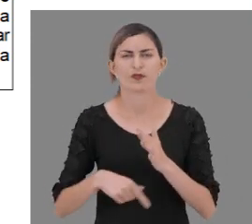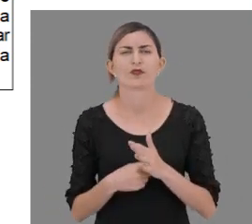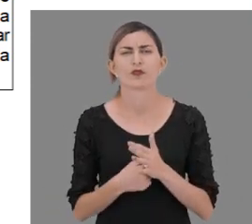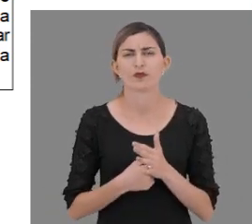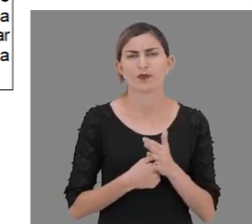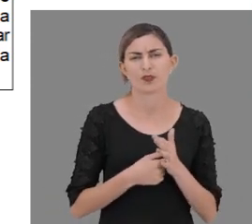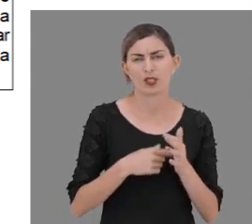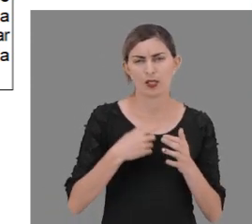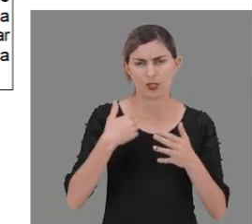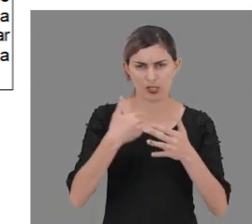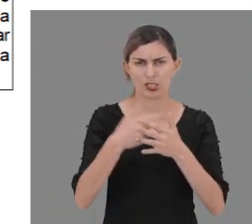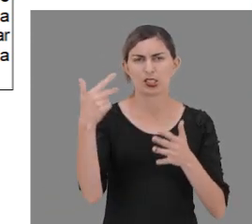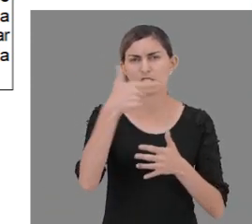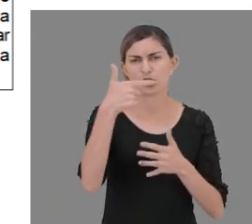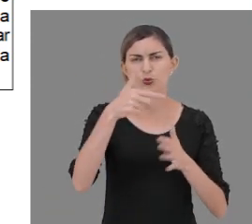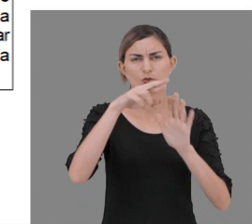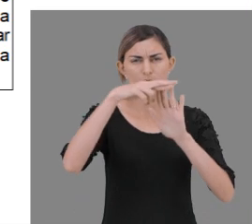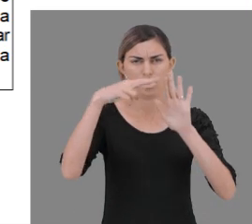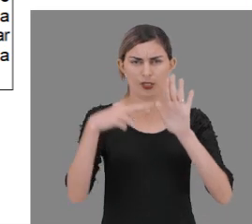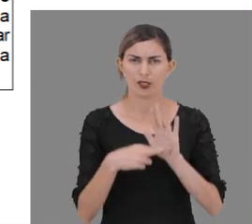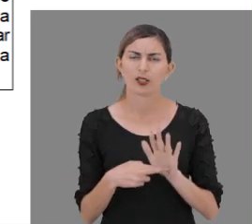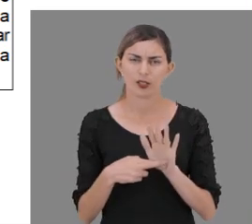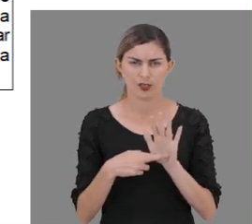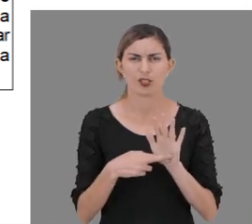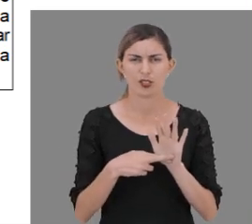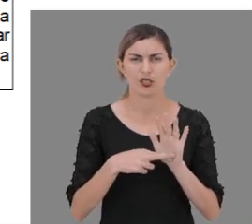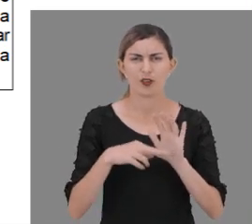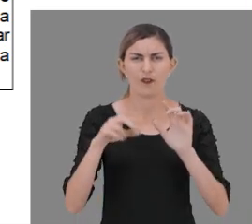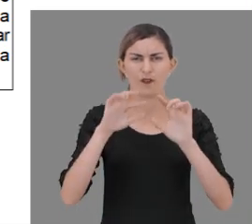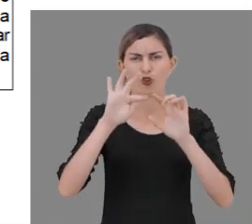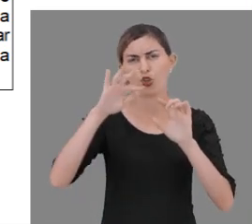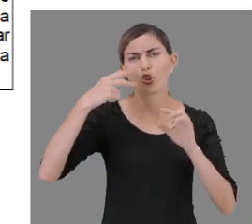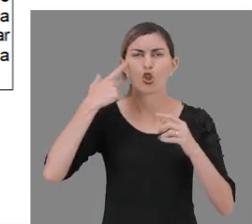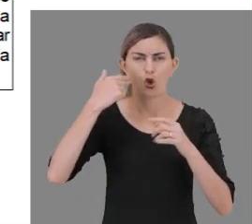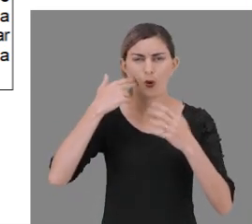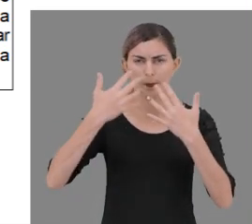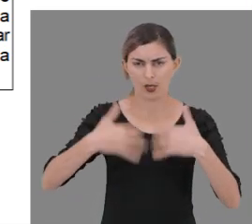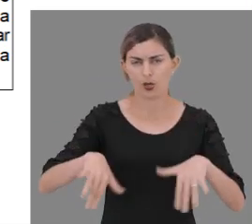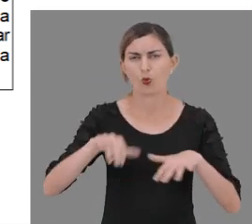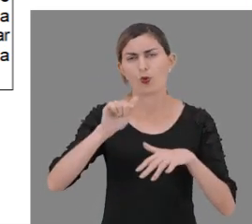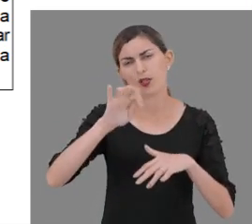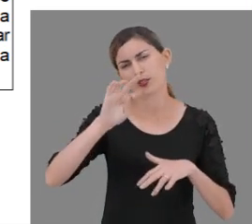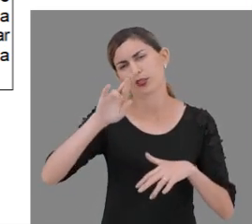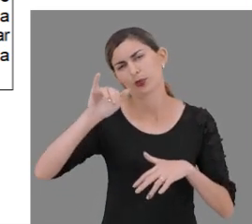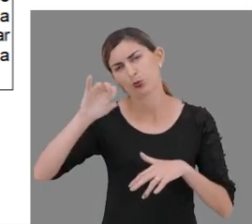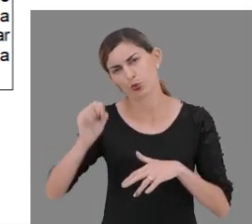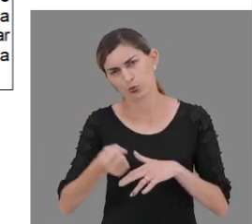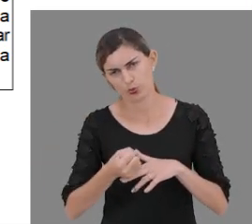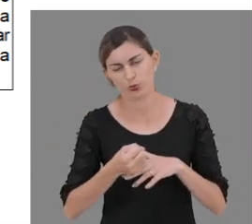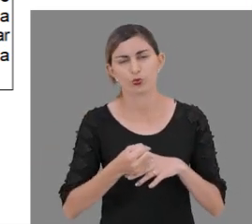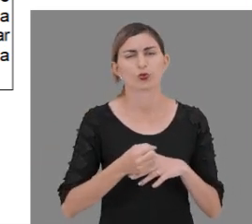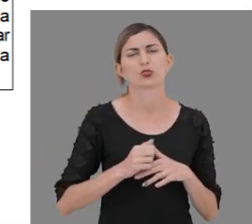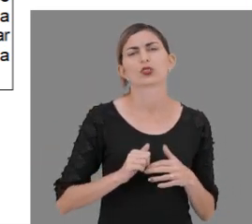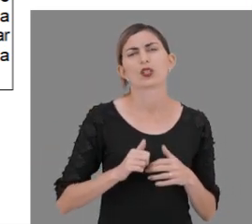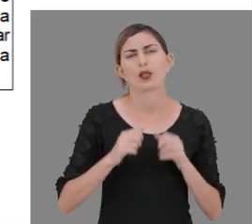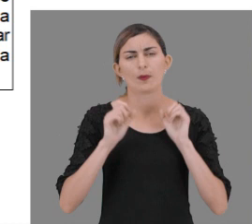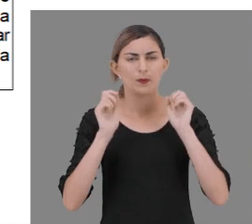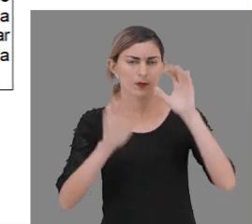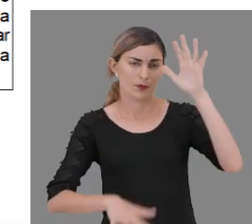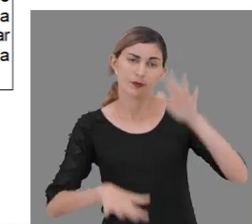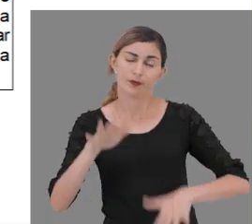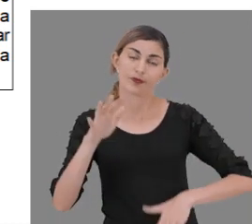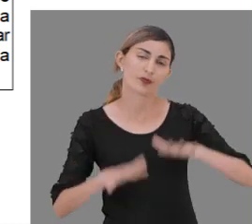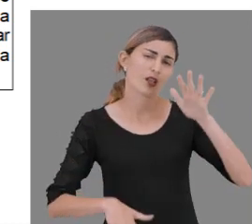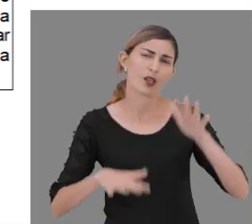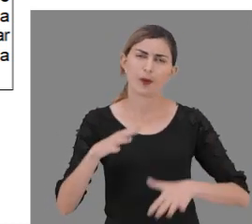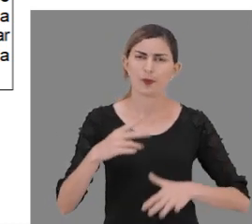vários atributos. Para a segunda regra, a segunda forma normal, diz que os atributos não chaves